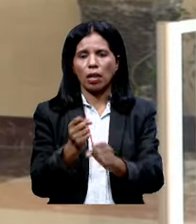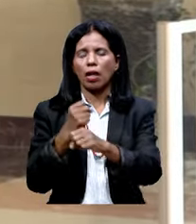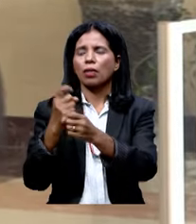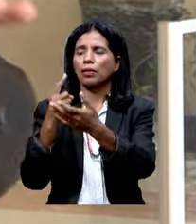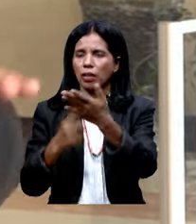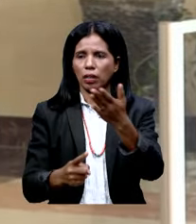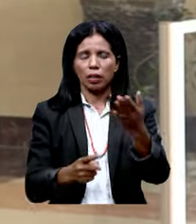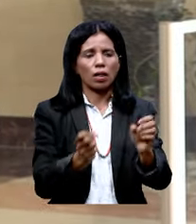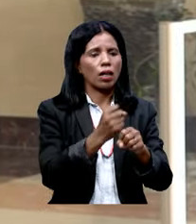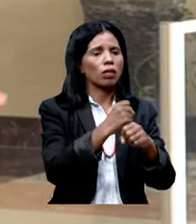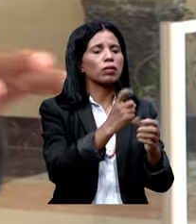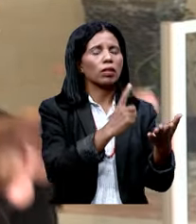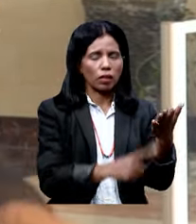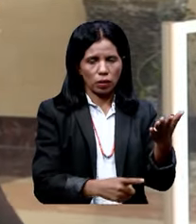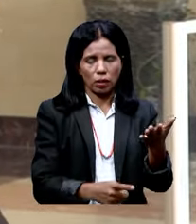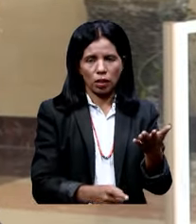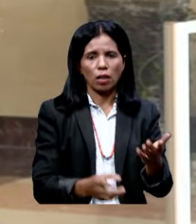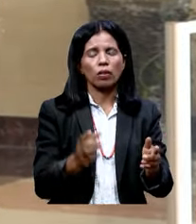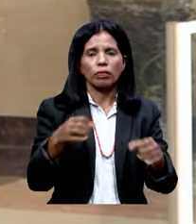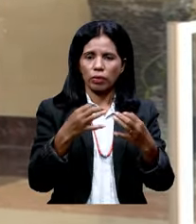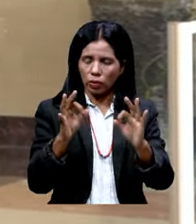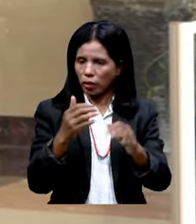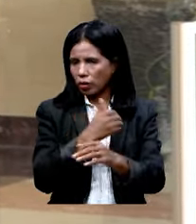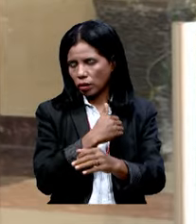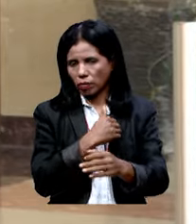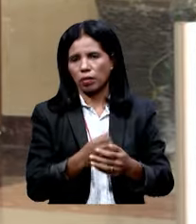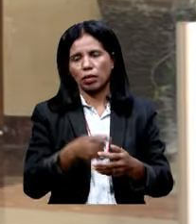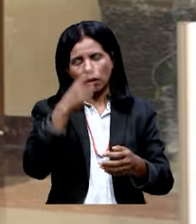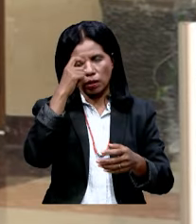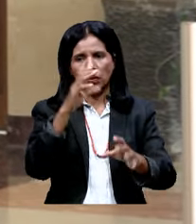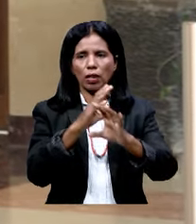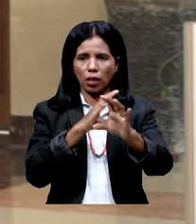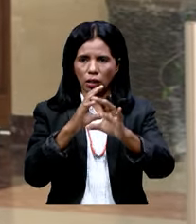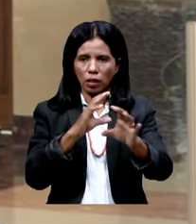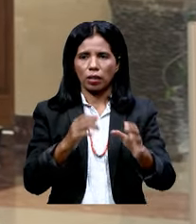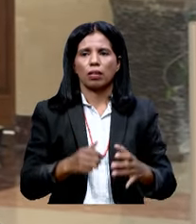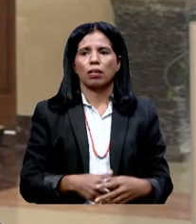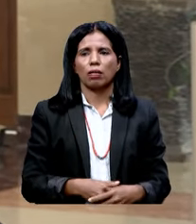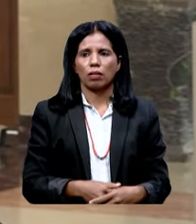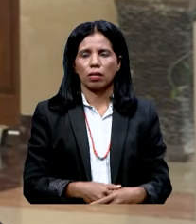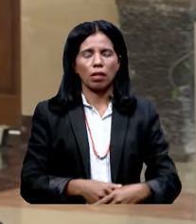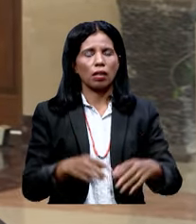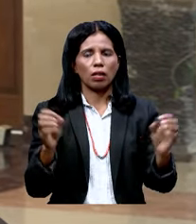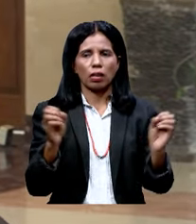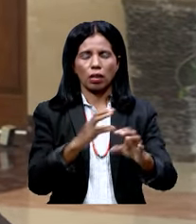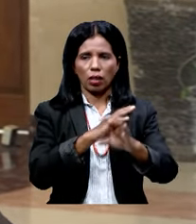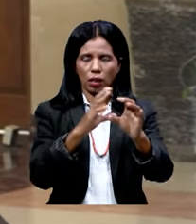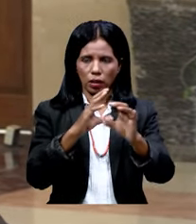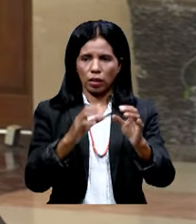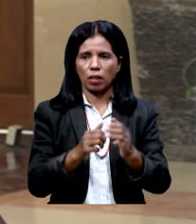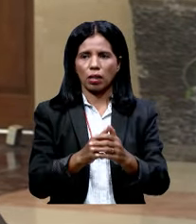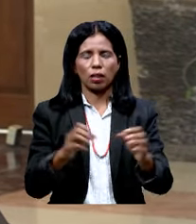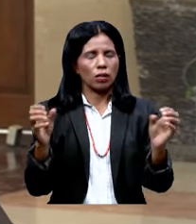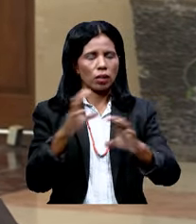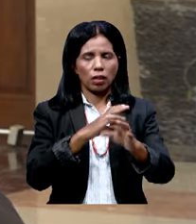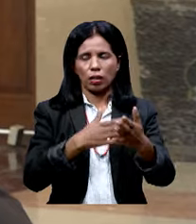botem encomenda na galá botemos a uma Estamos a careta, tu nem saímos, nós careta